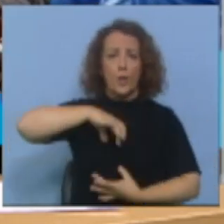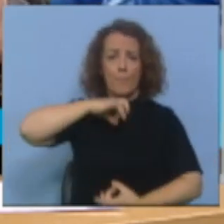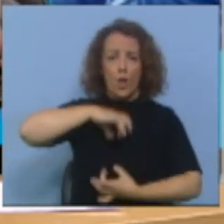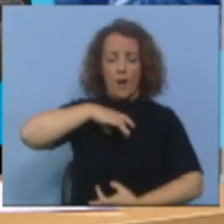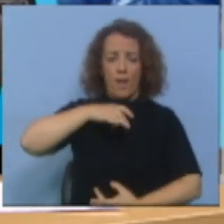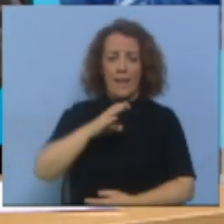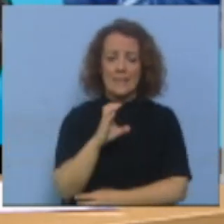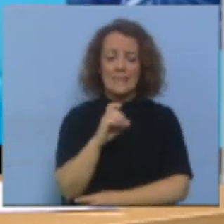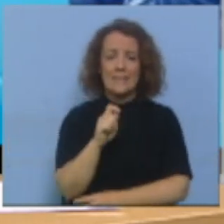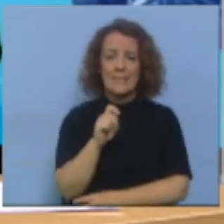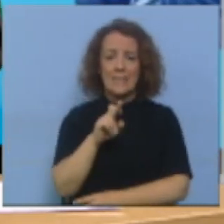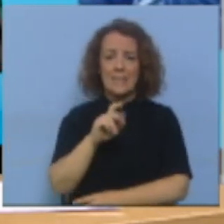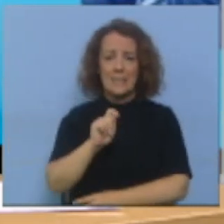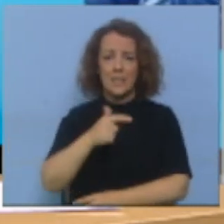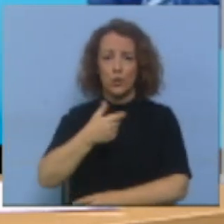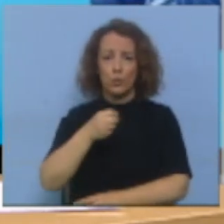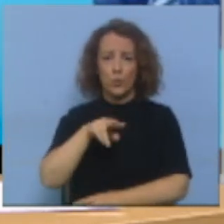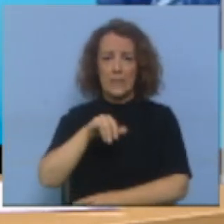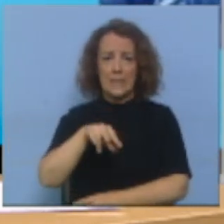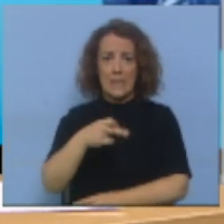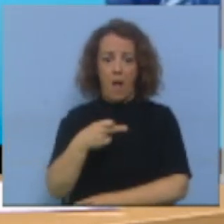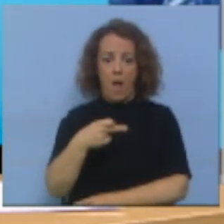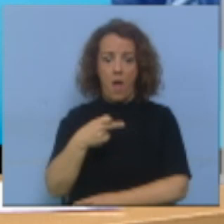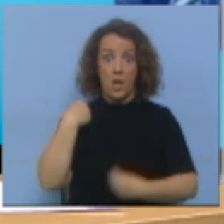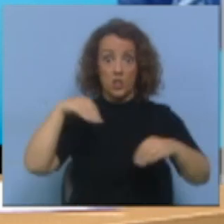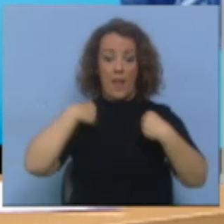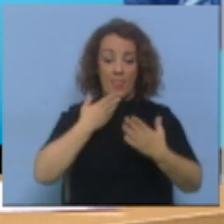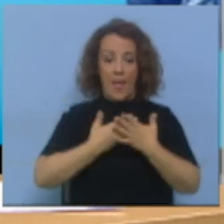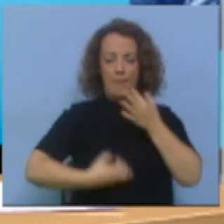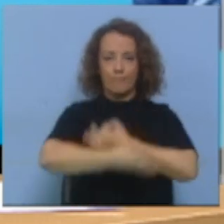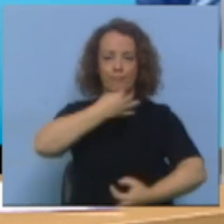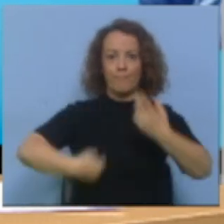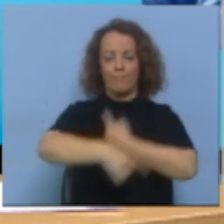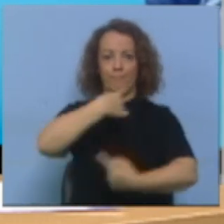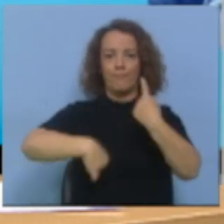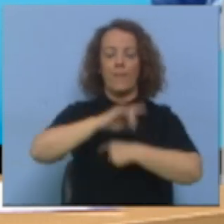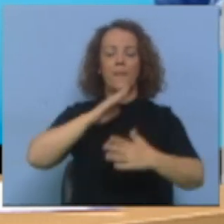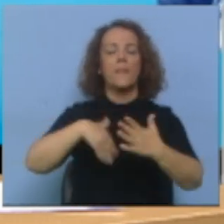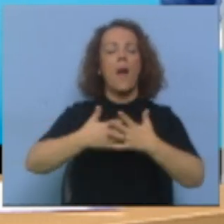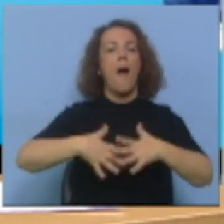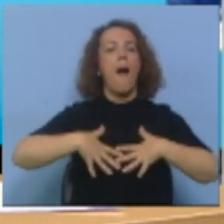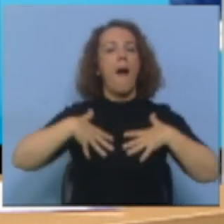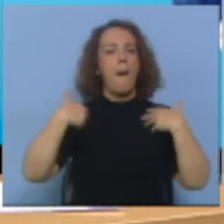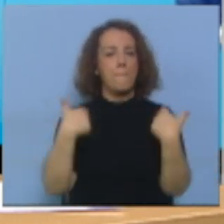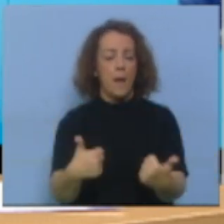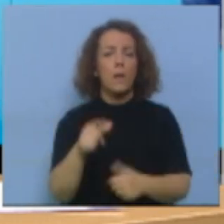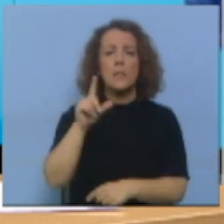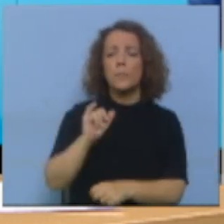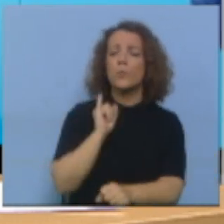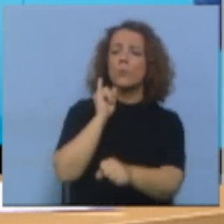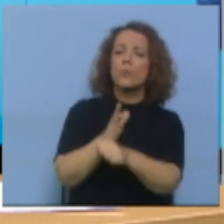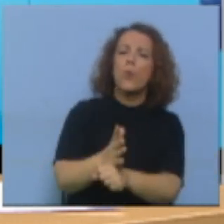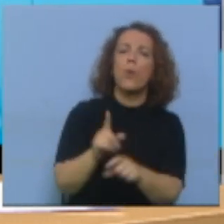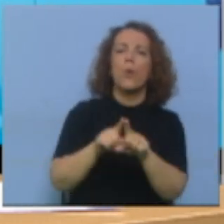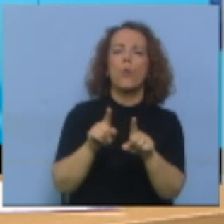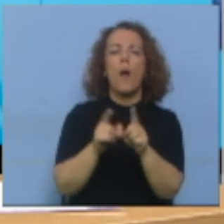bem-estar aumenta. Mas outros exercícios, como exercícios de relaxamento, que nós também provavelmente não conhecemos